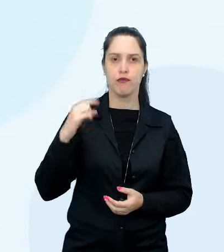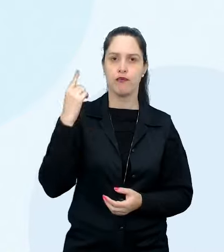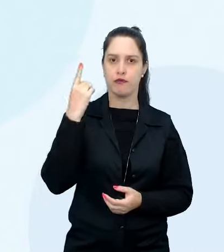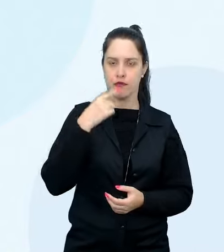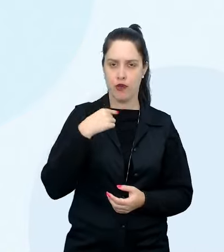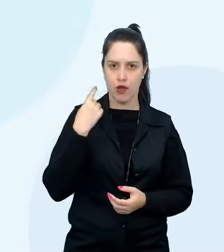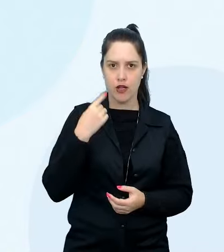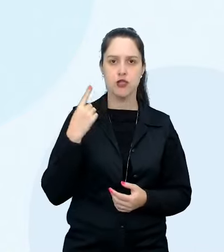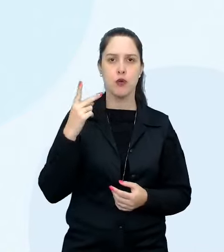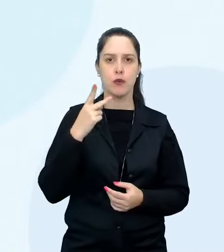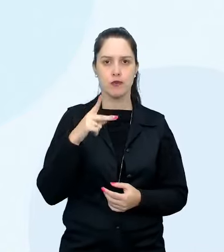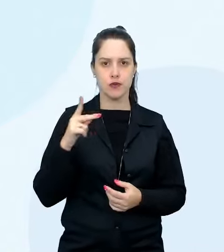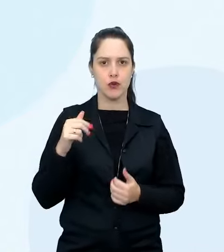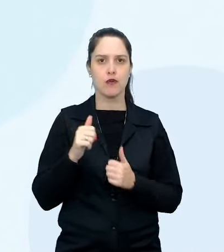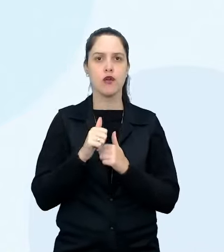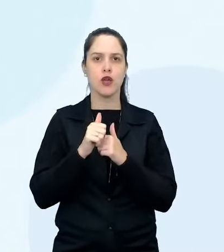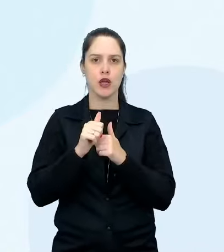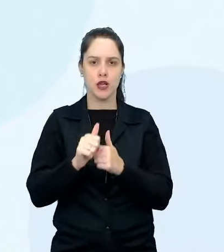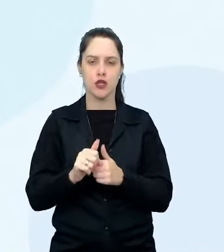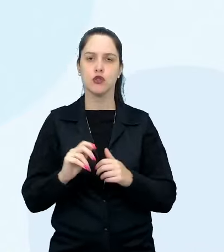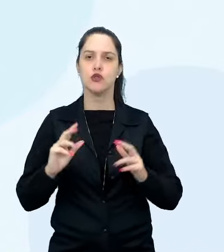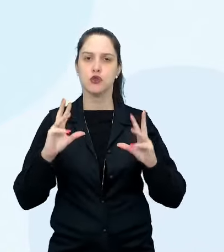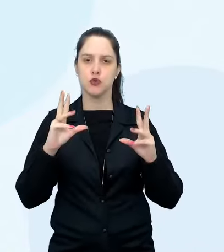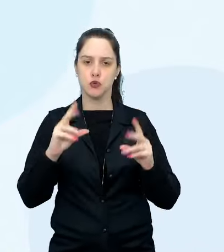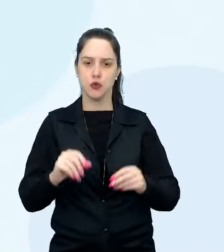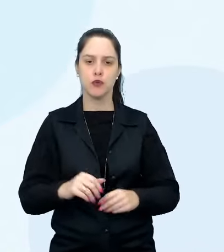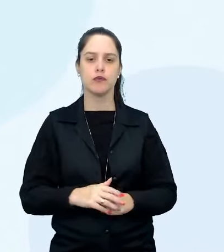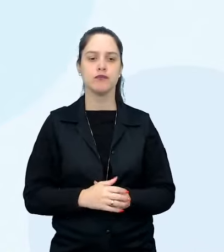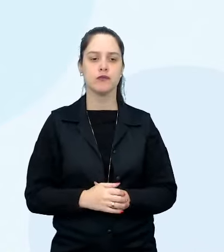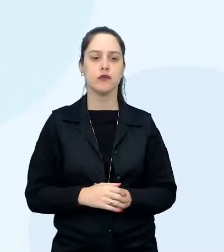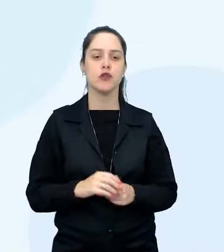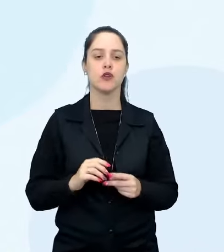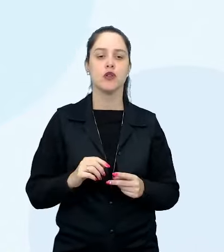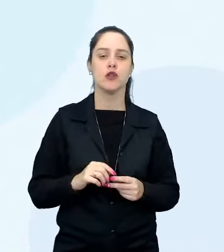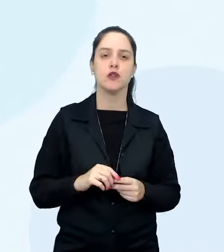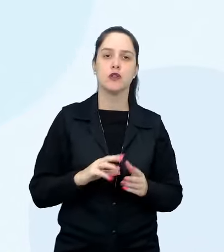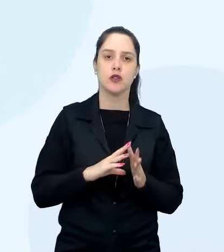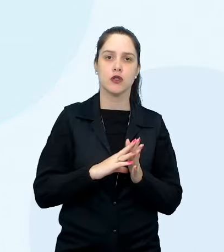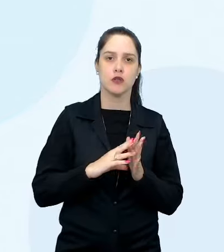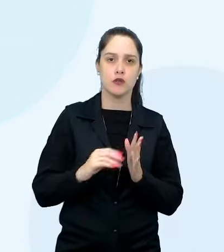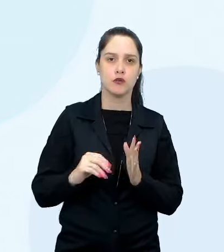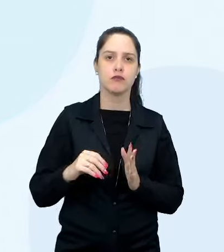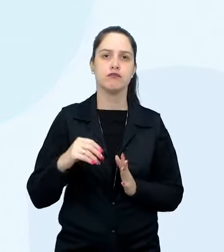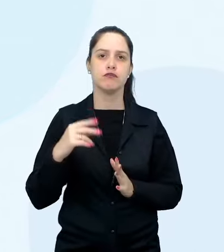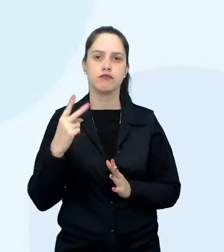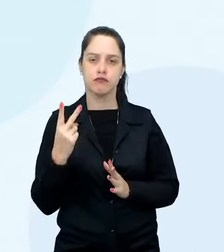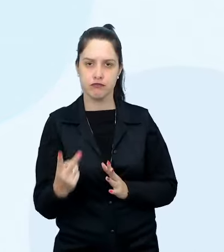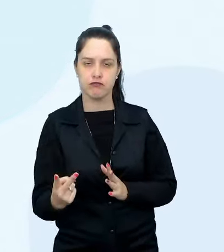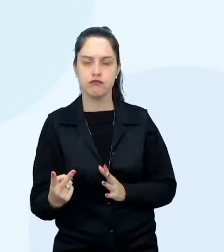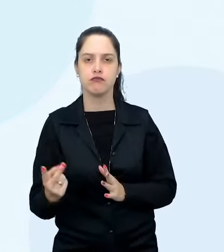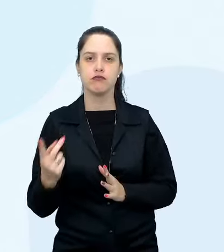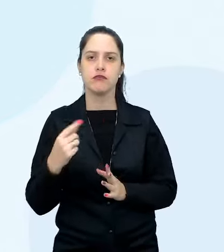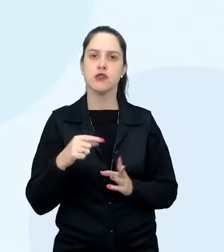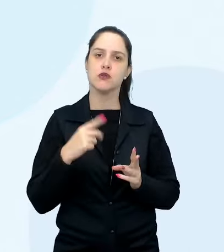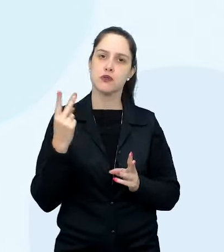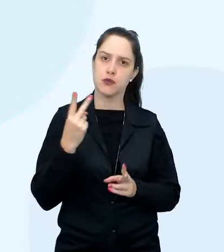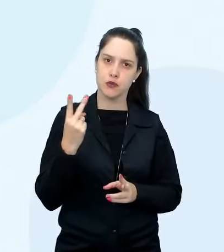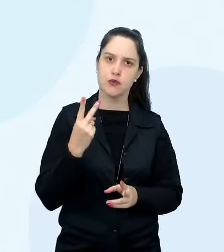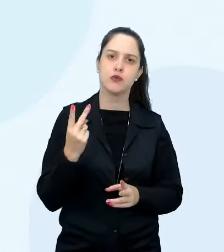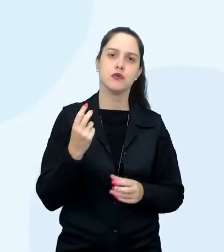vão acompanhar, junto com o C3 e o C4, a unidade curricular 8, que é anual também. No segundo